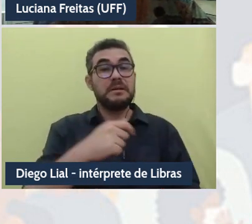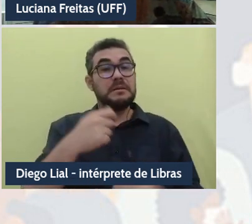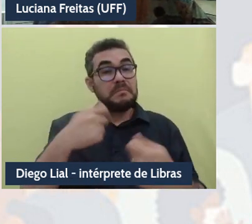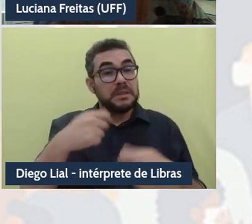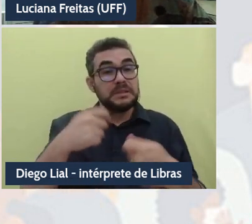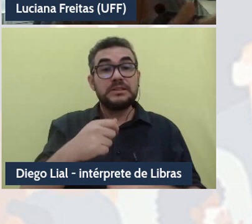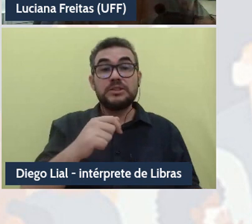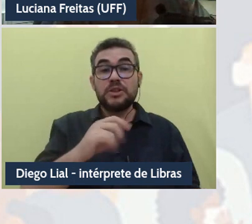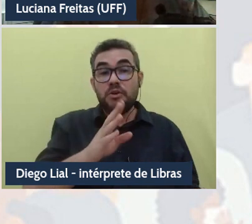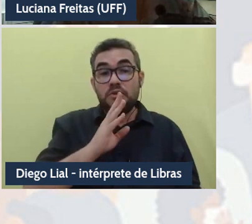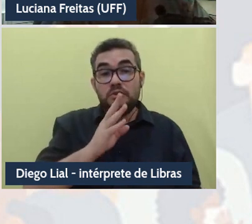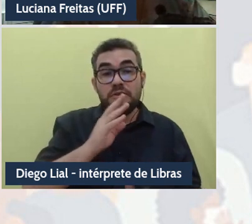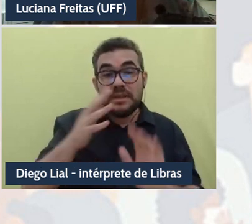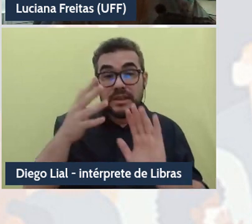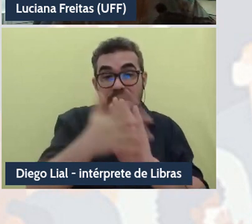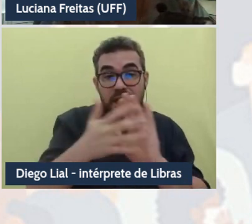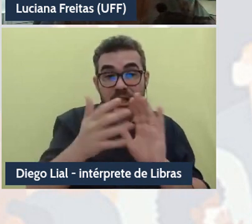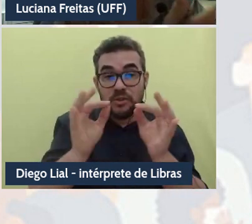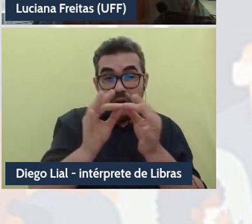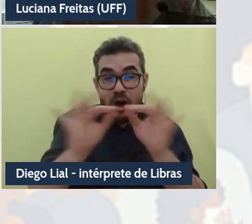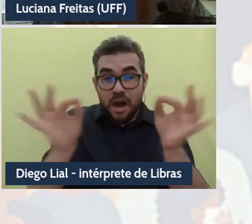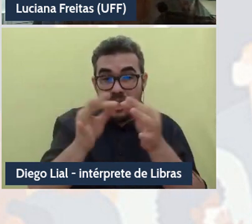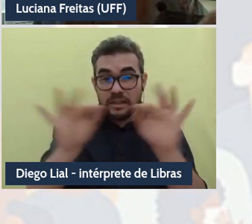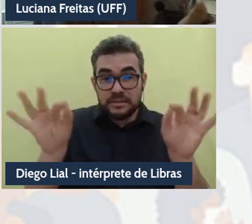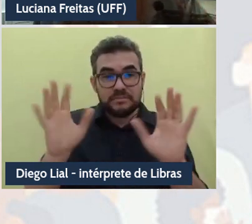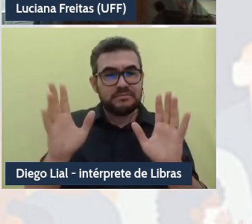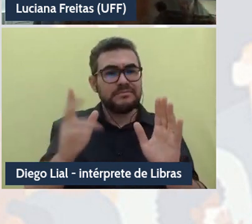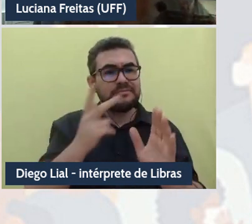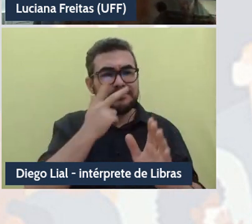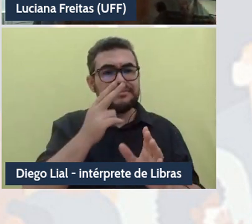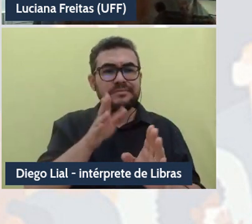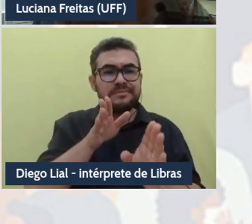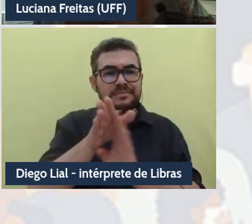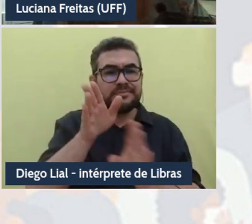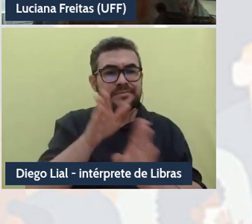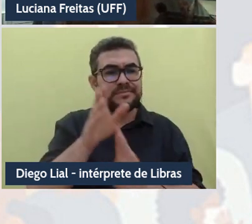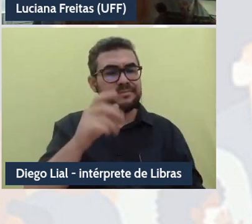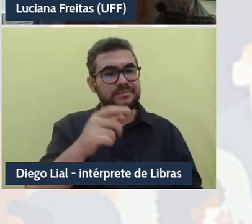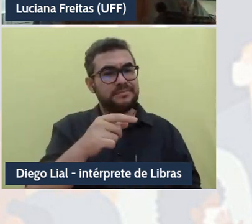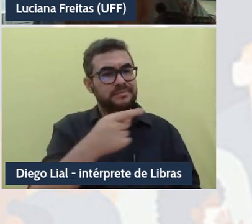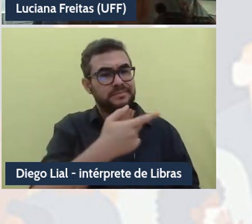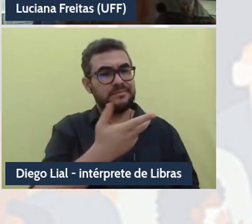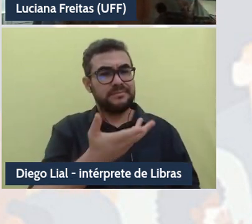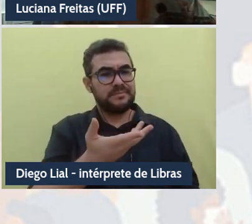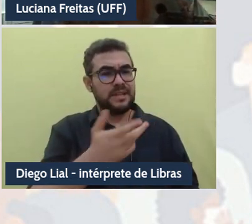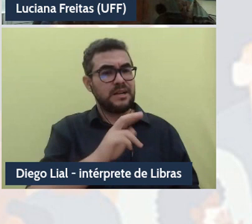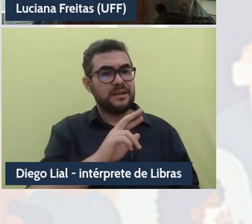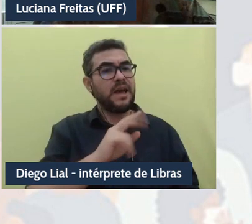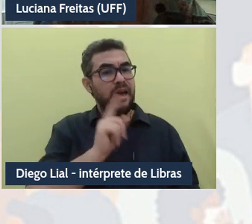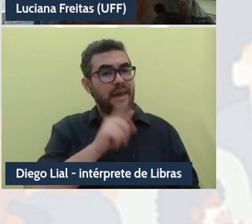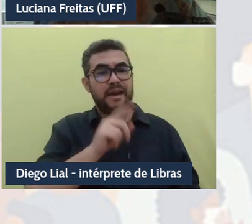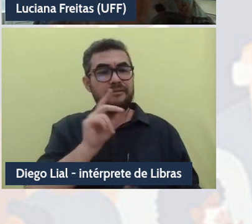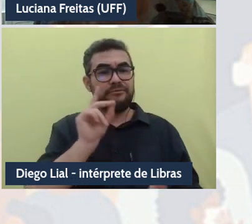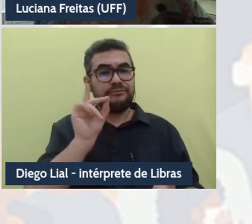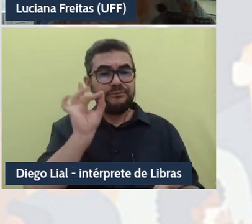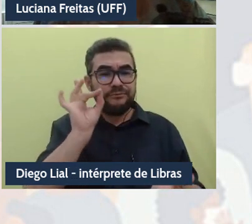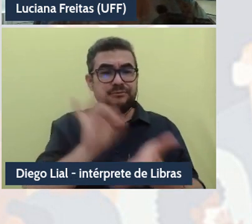das orações. Isso daqui, nada mais é, isso daqui nem é uma habilidade, isso daí é um objetivo,